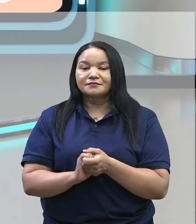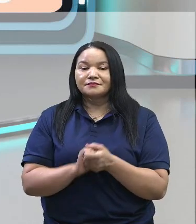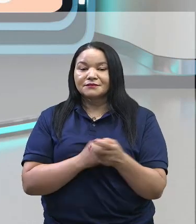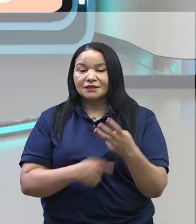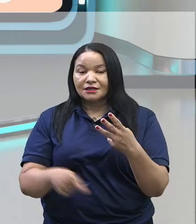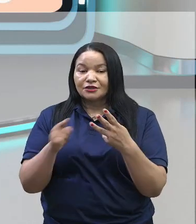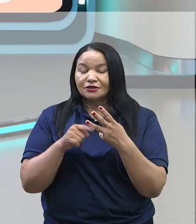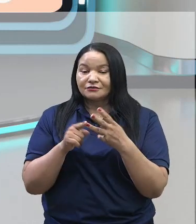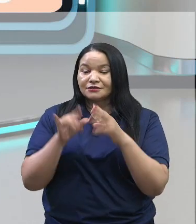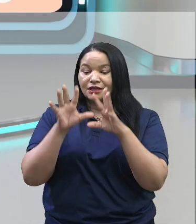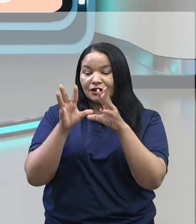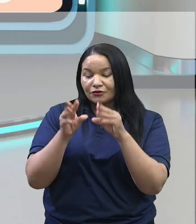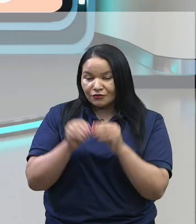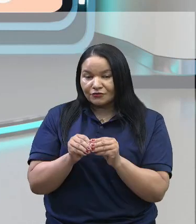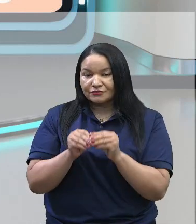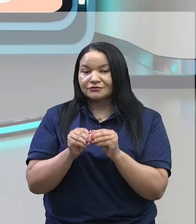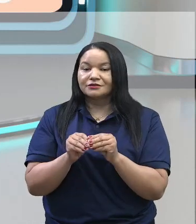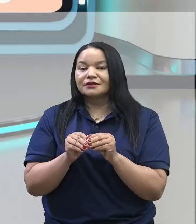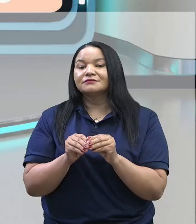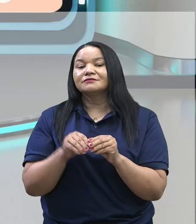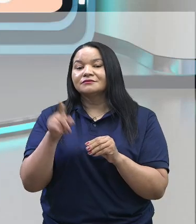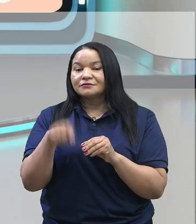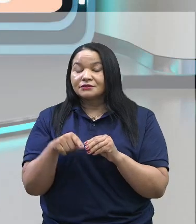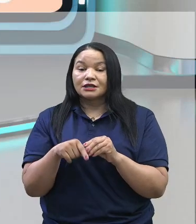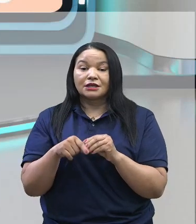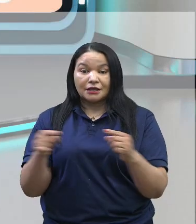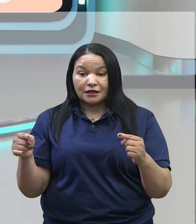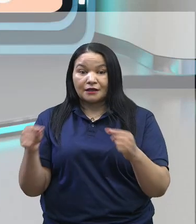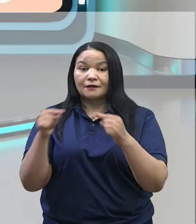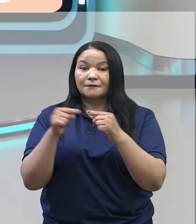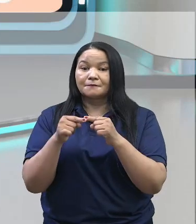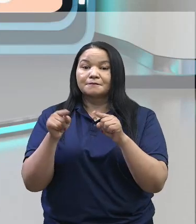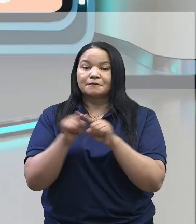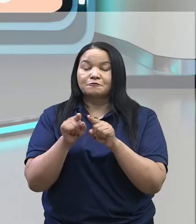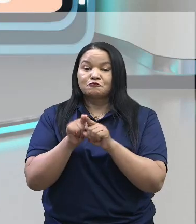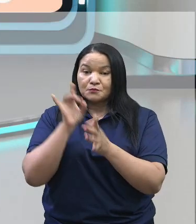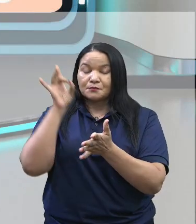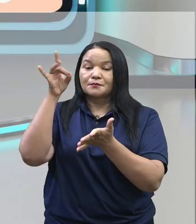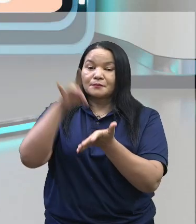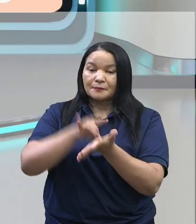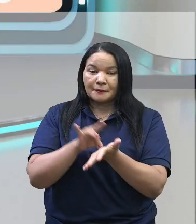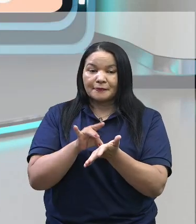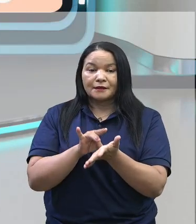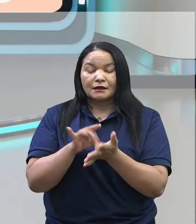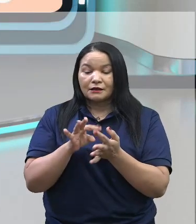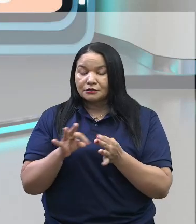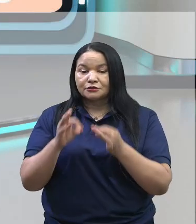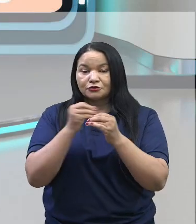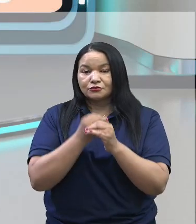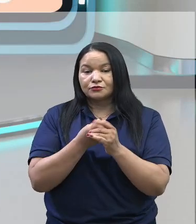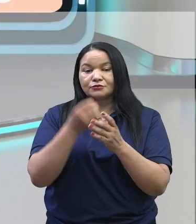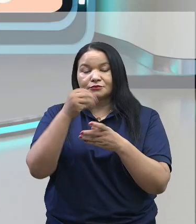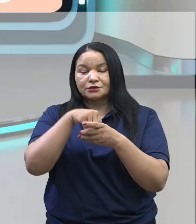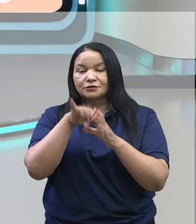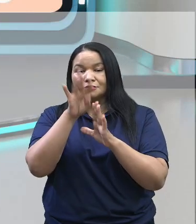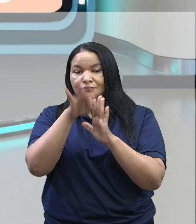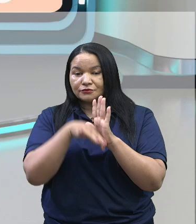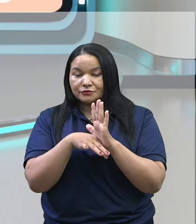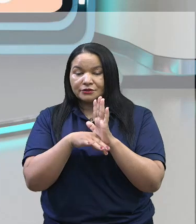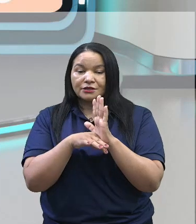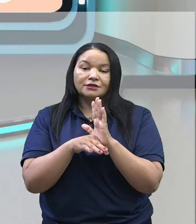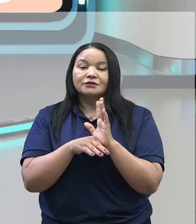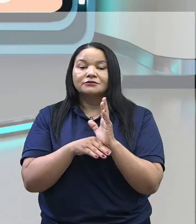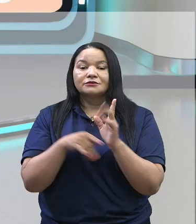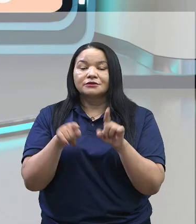a conclusão, que é uma reafirmação do que é colocado na nossa